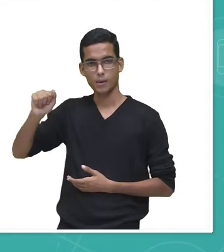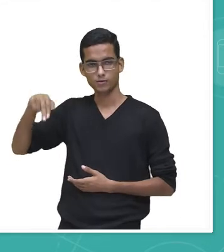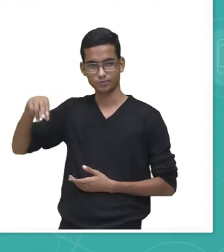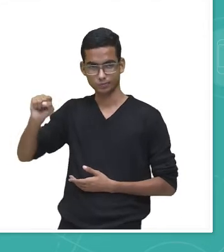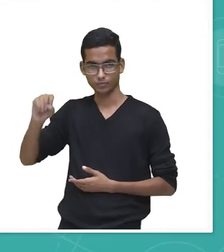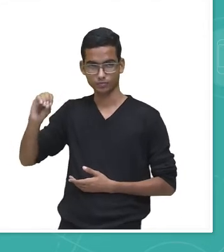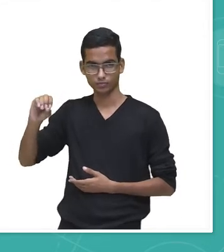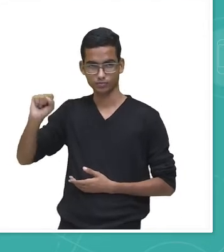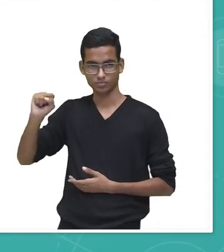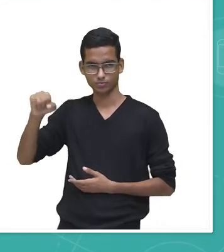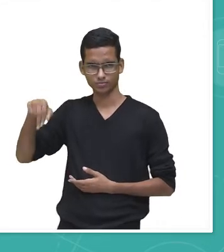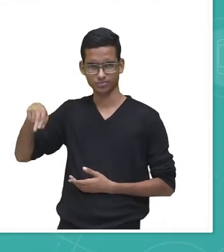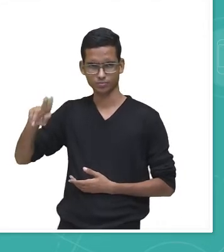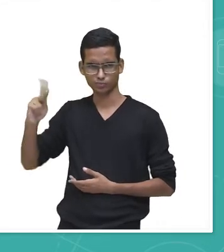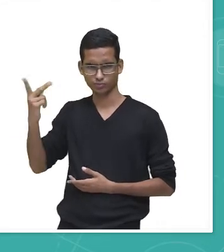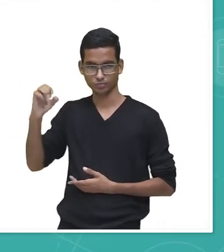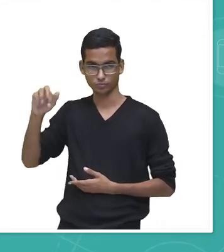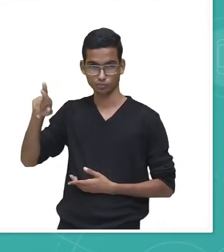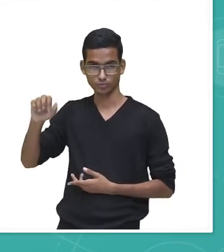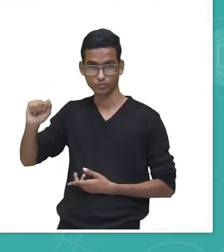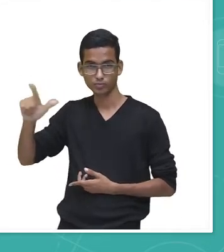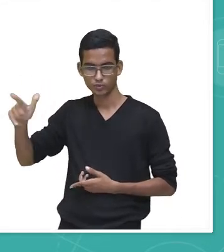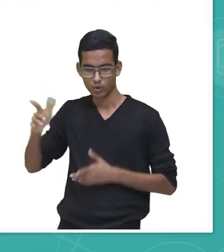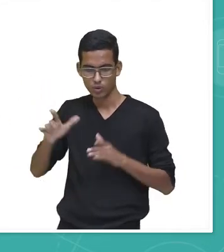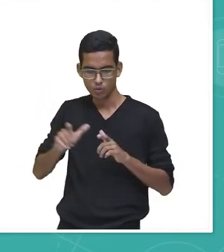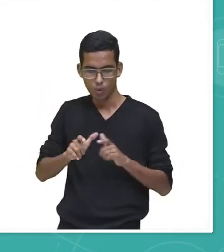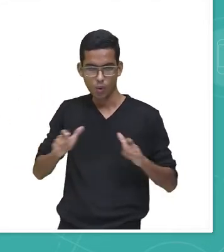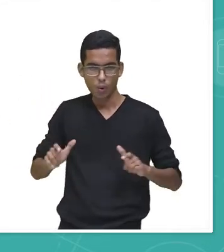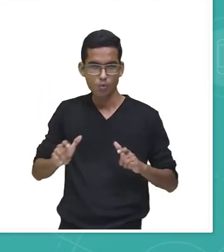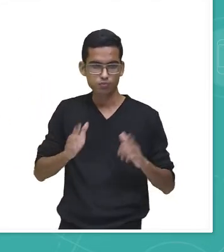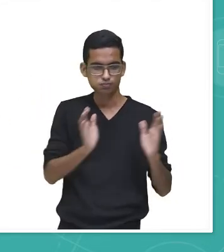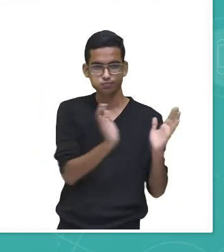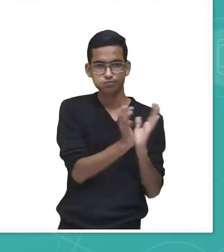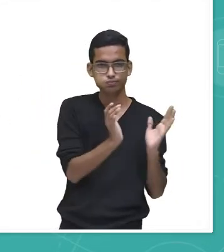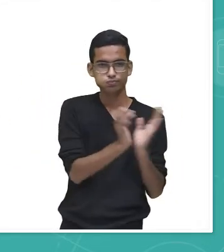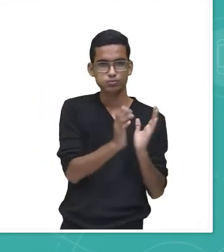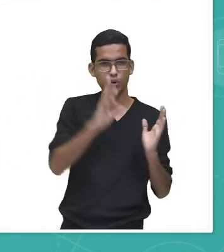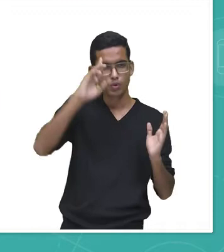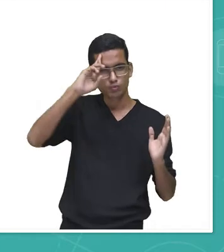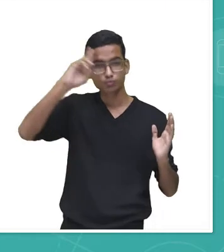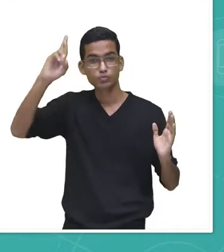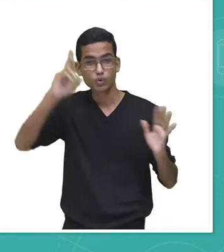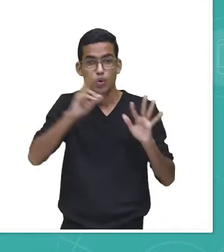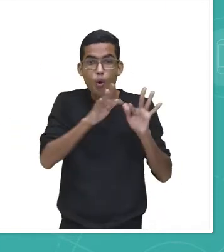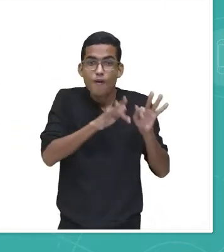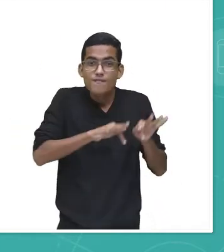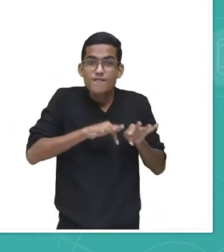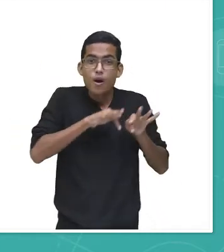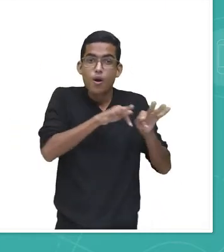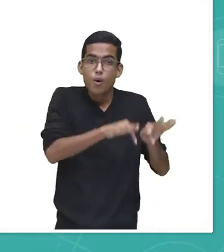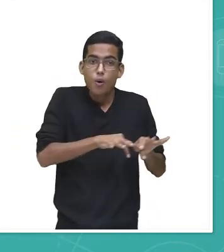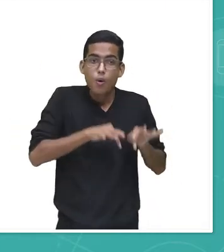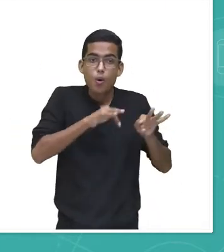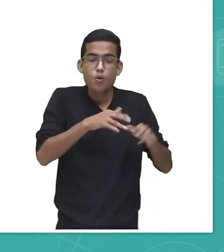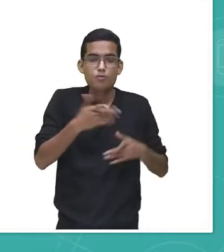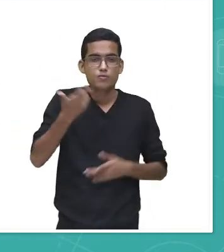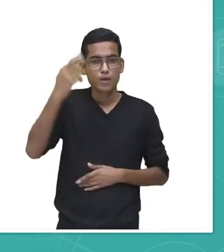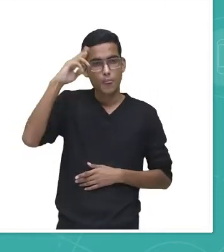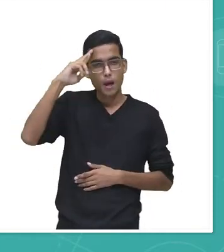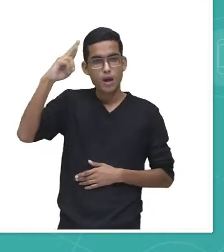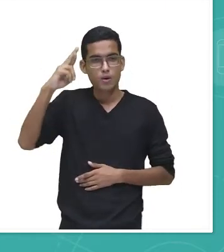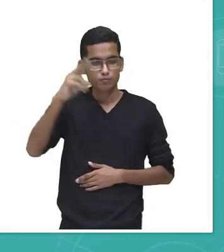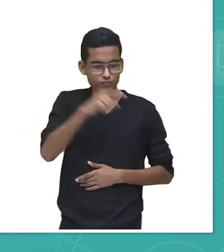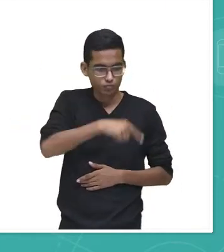do feudo de uso exclusivo do senhor feudal, que vocês já sabem que é o dono